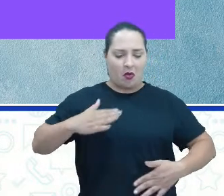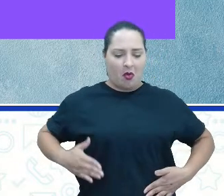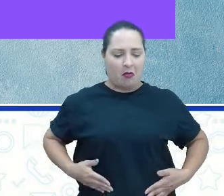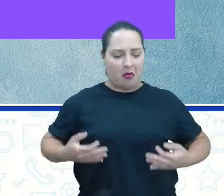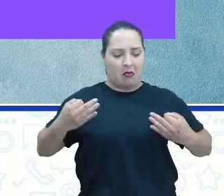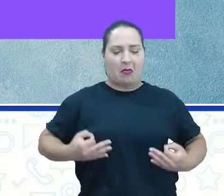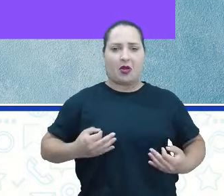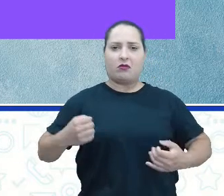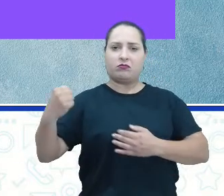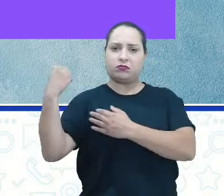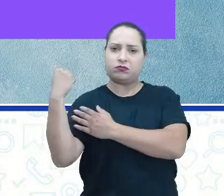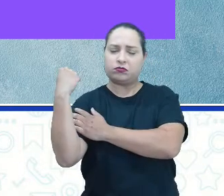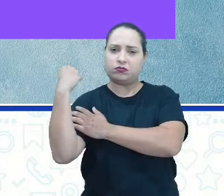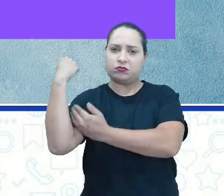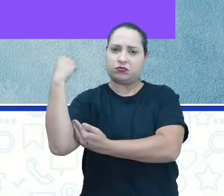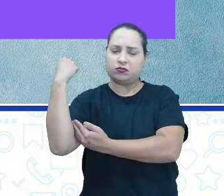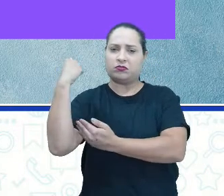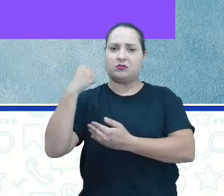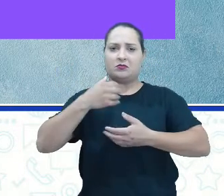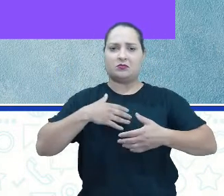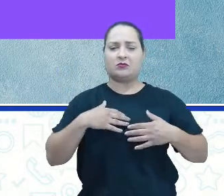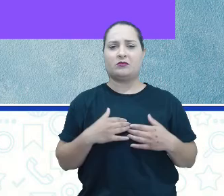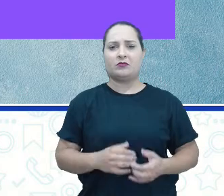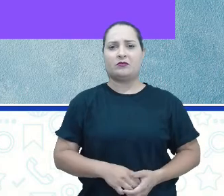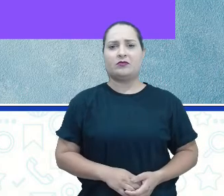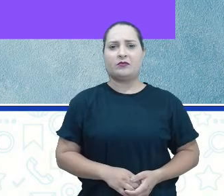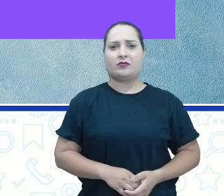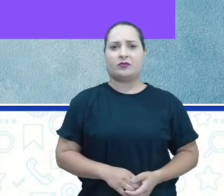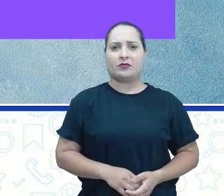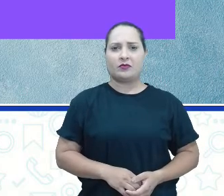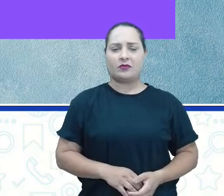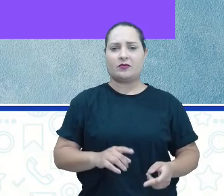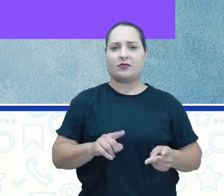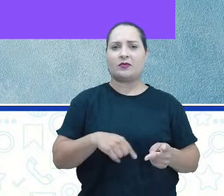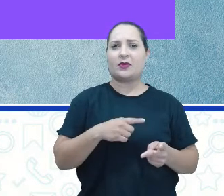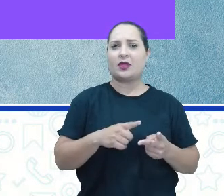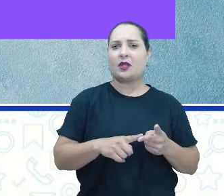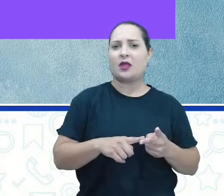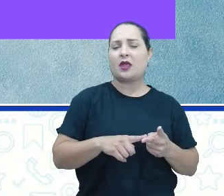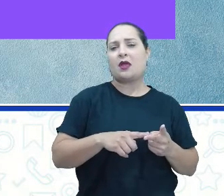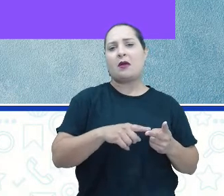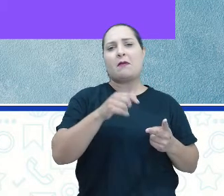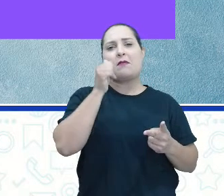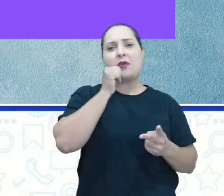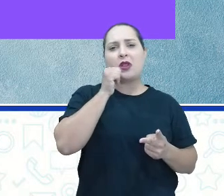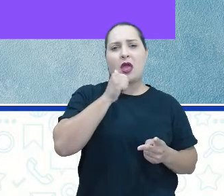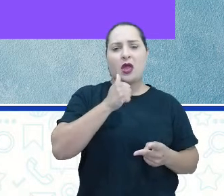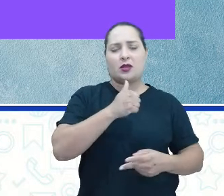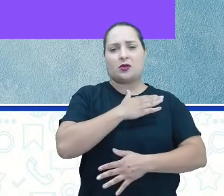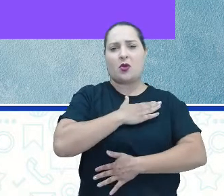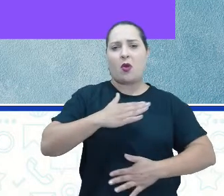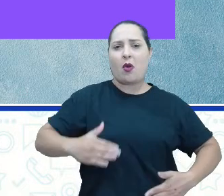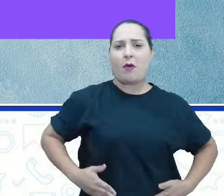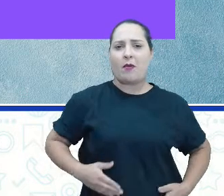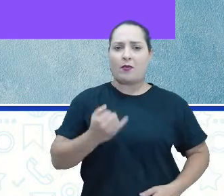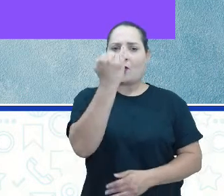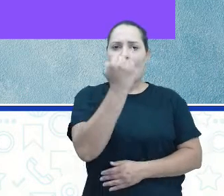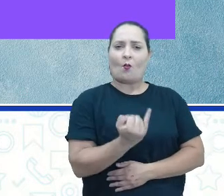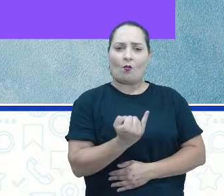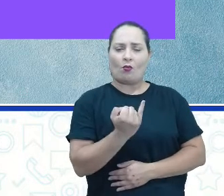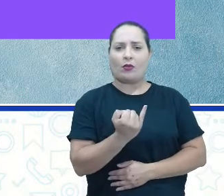16% com corpos policiais, 6% mulheres com o corpo magro e apenas 1% de pessoas com o corpo